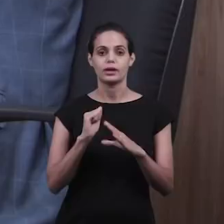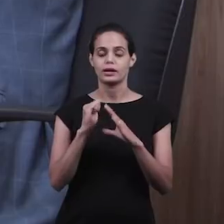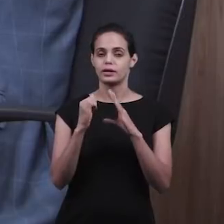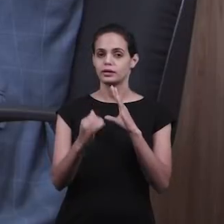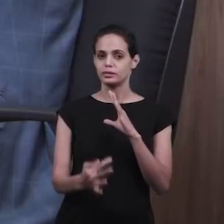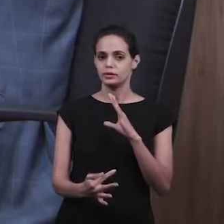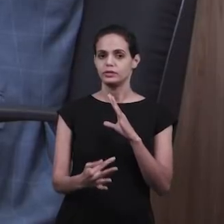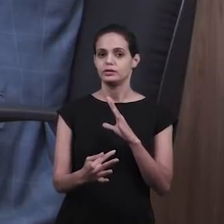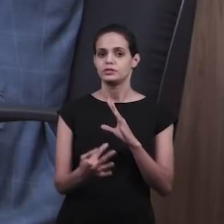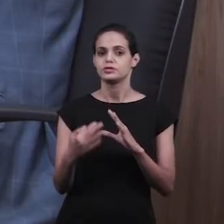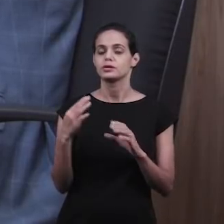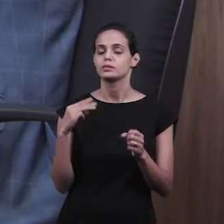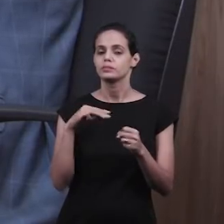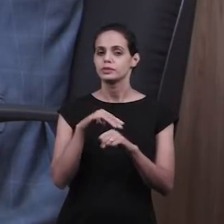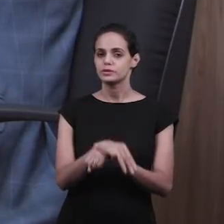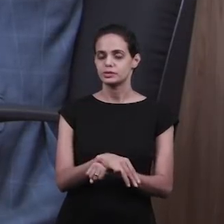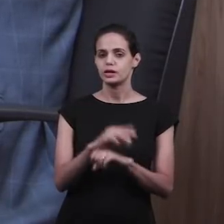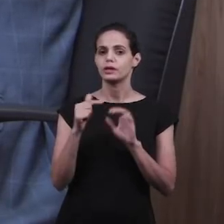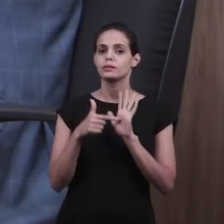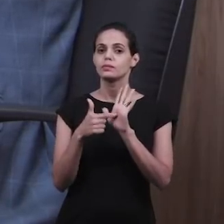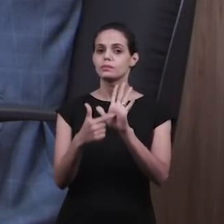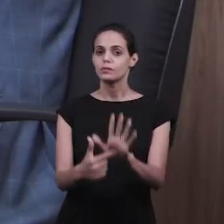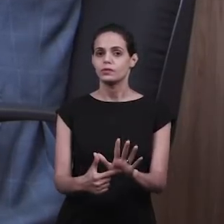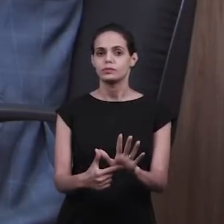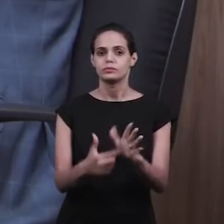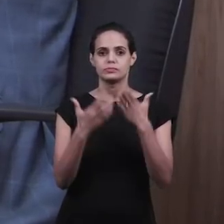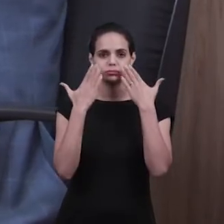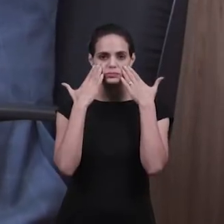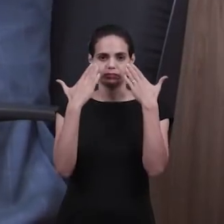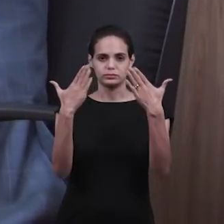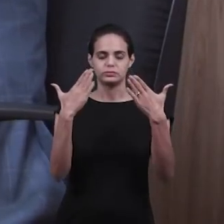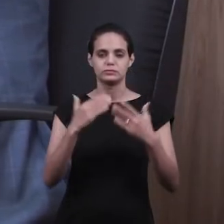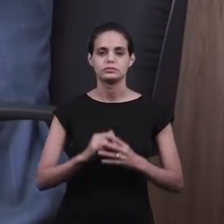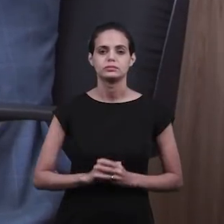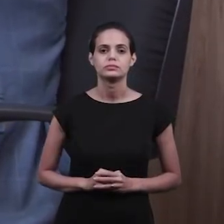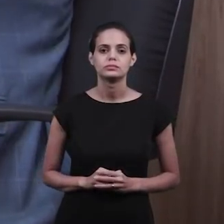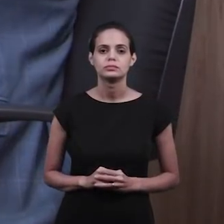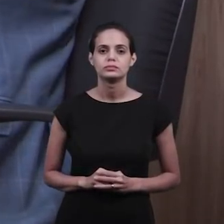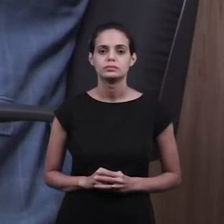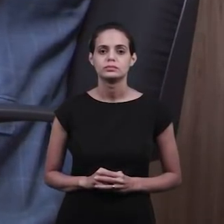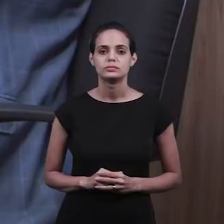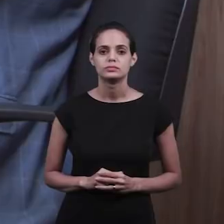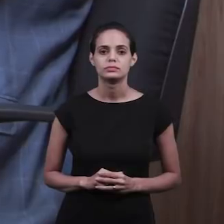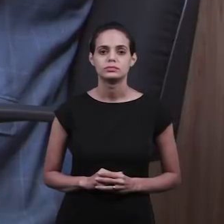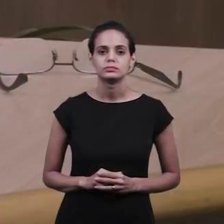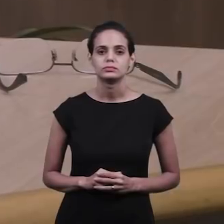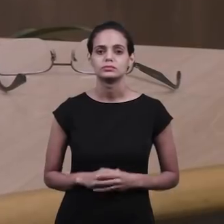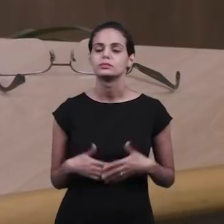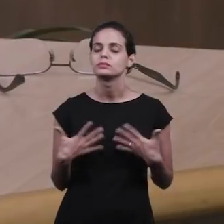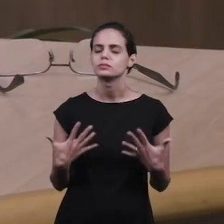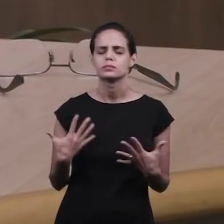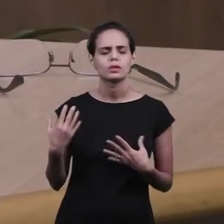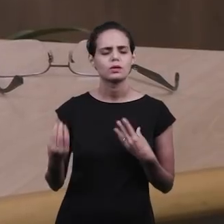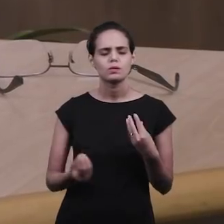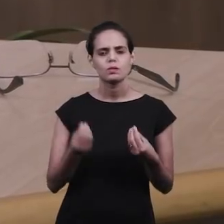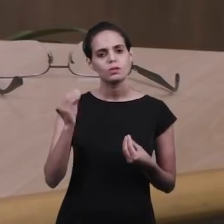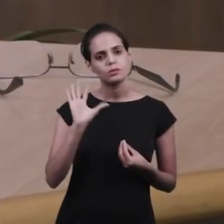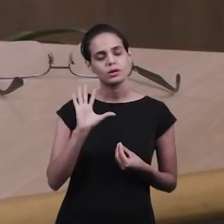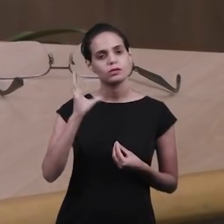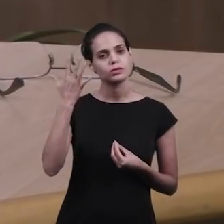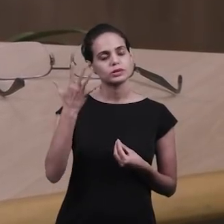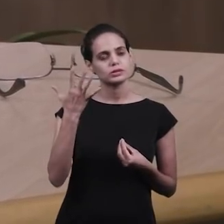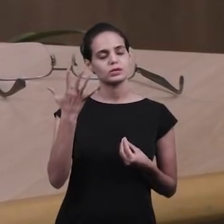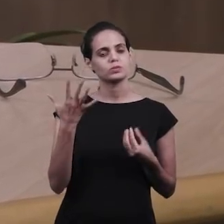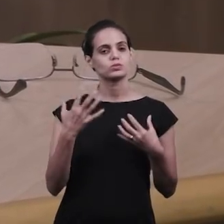Forma do ministério se apresentar. Mas como isso pode acontecer? Vamos pegar de maneira